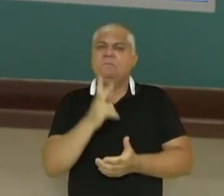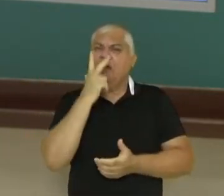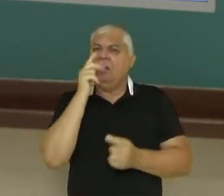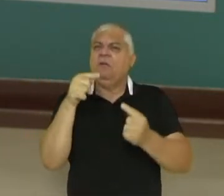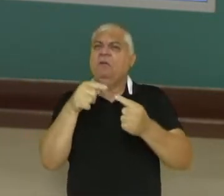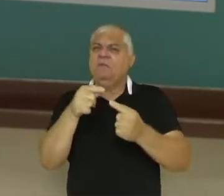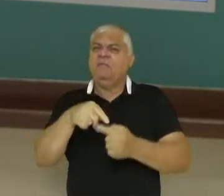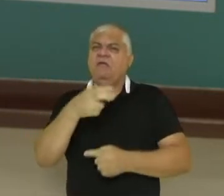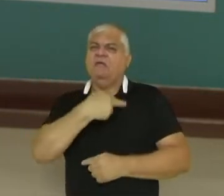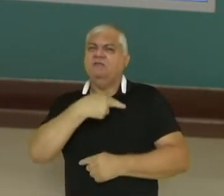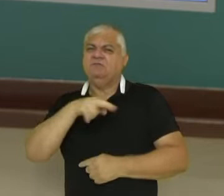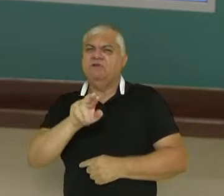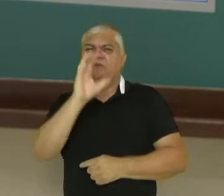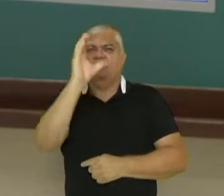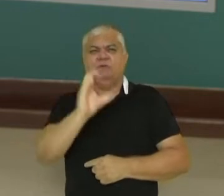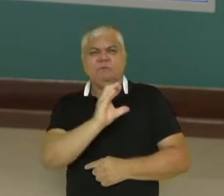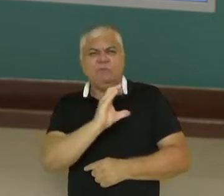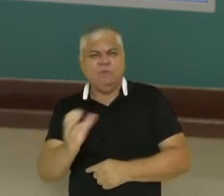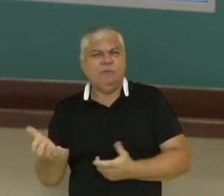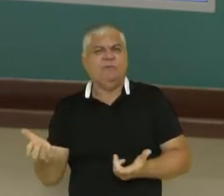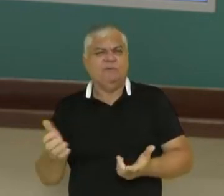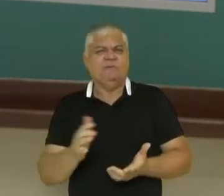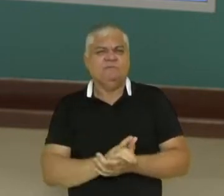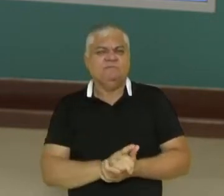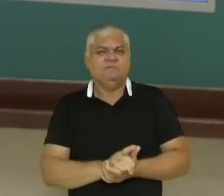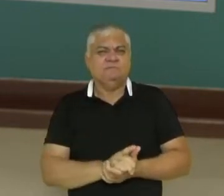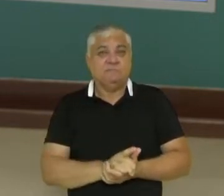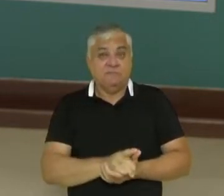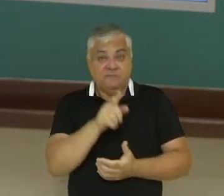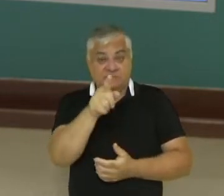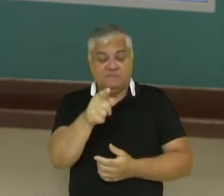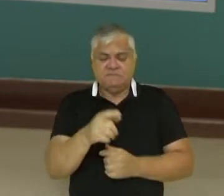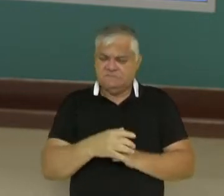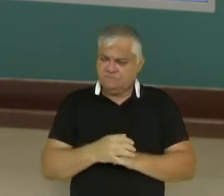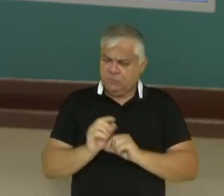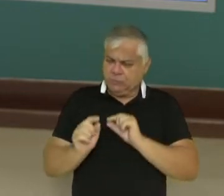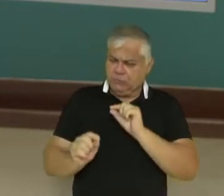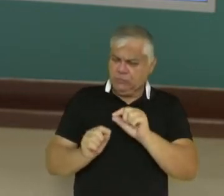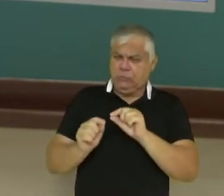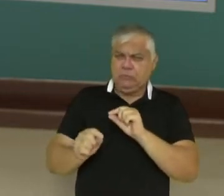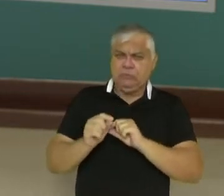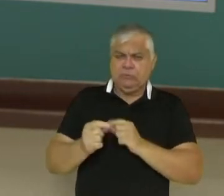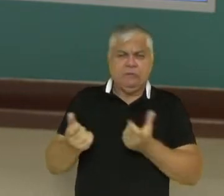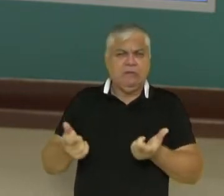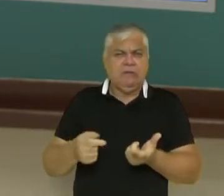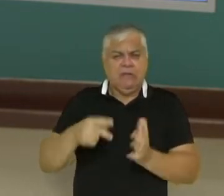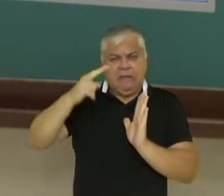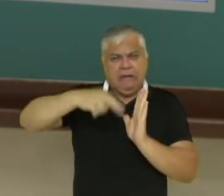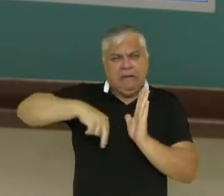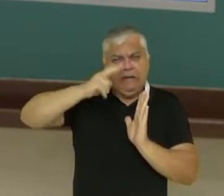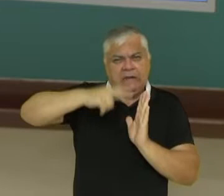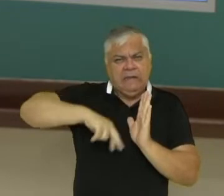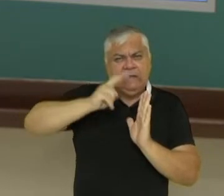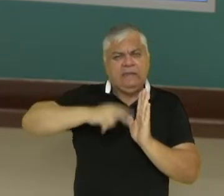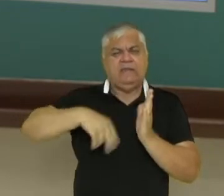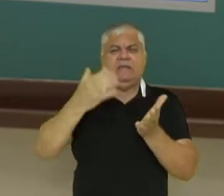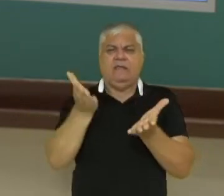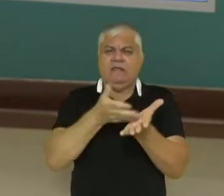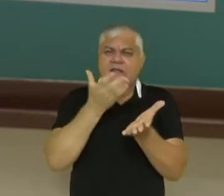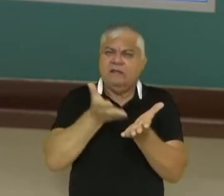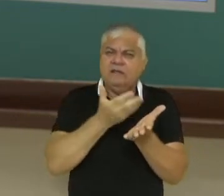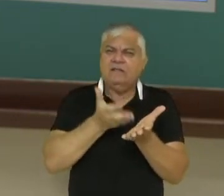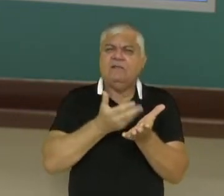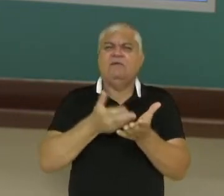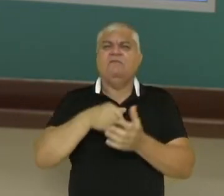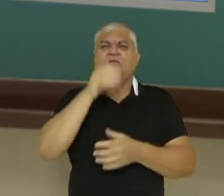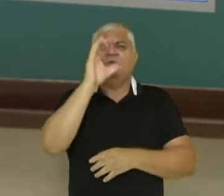religião, a questão do catolicismo e tudo mais. Veja, se você for olhar, por exemplo, as obras sacras, né? As obras da Igreja